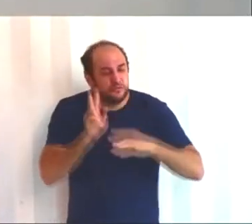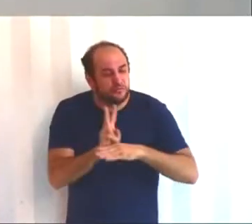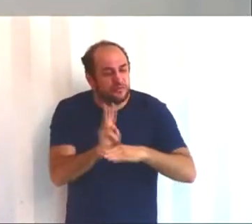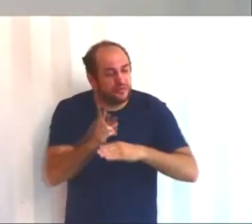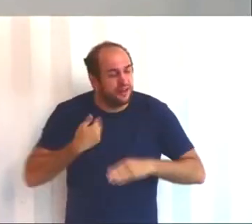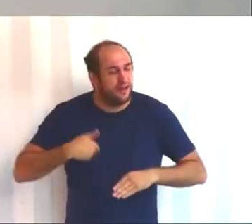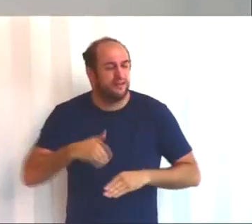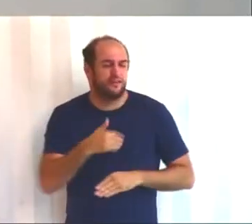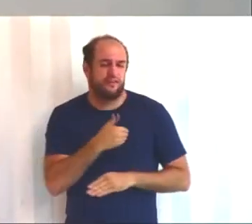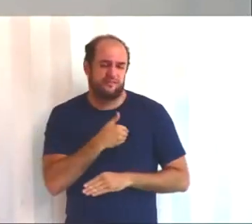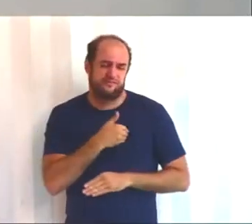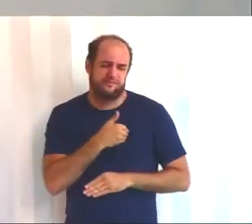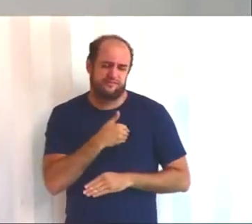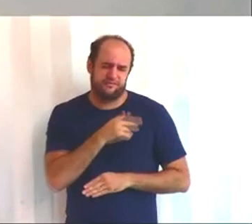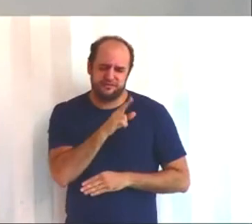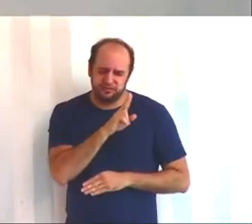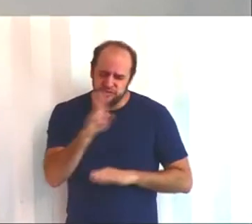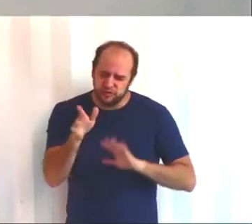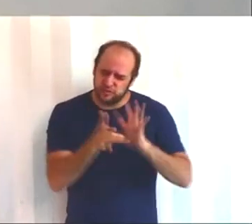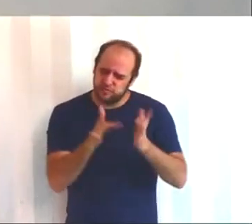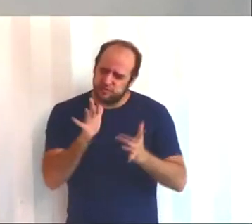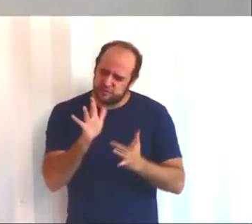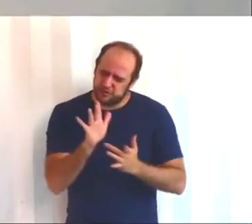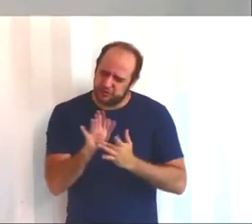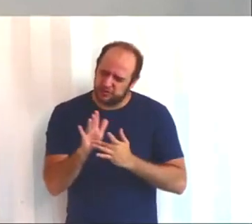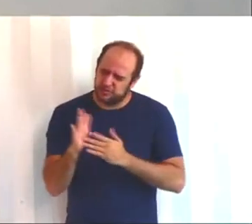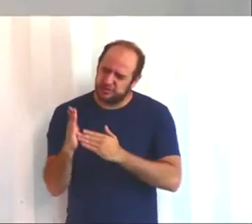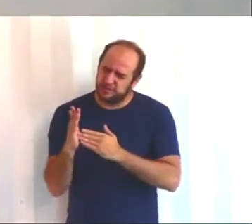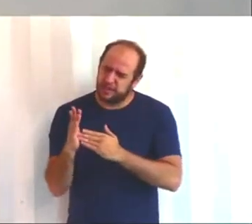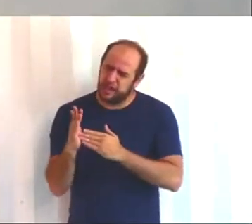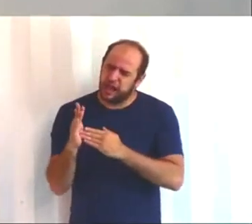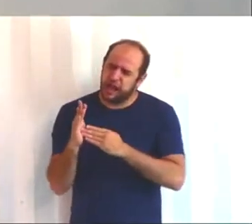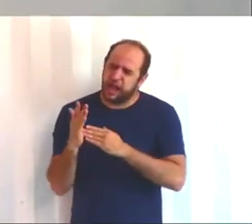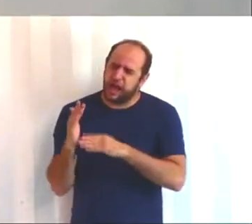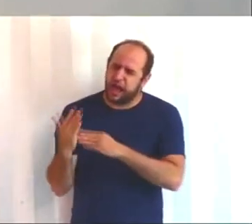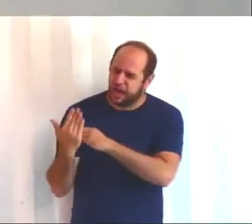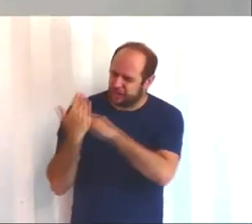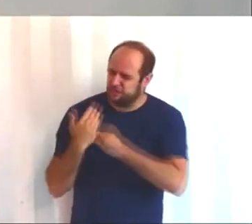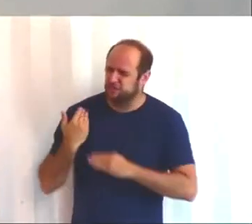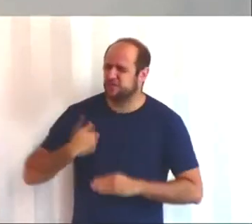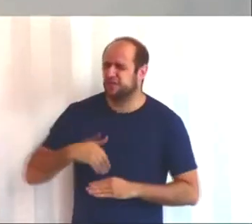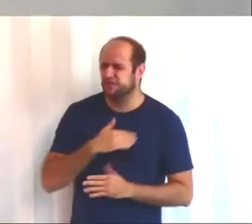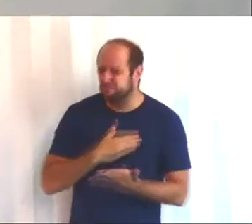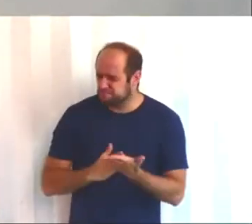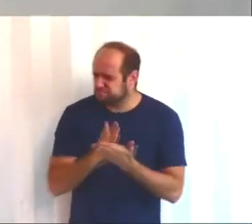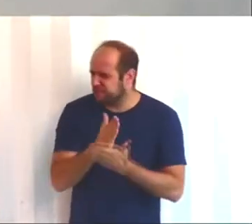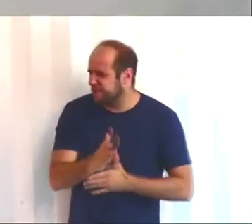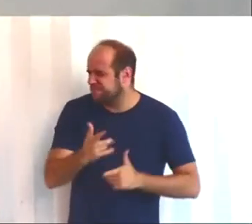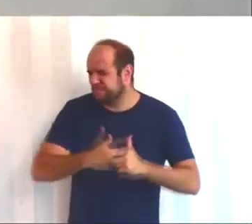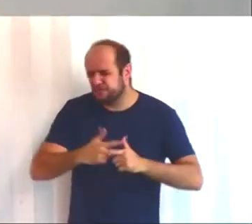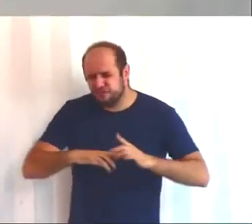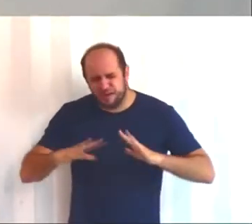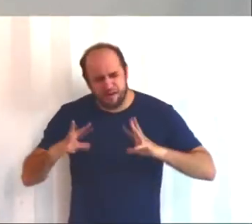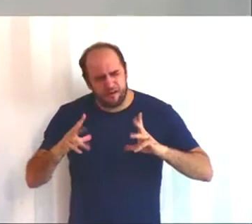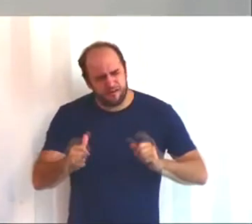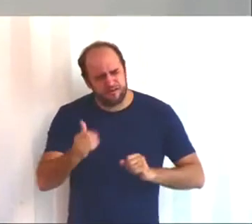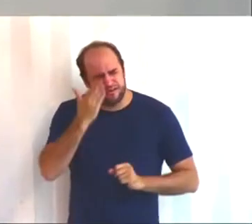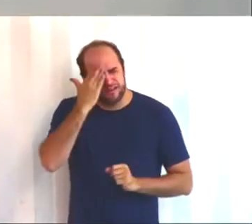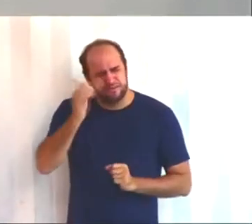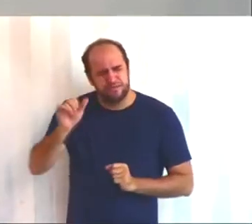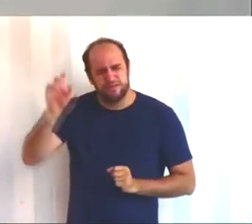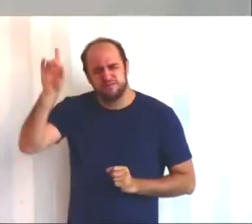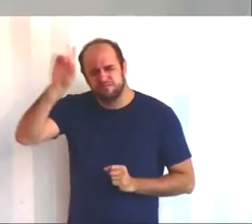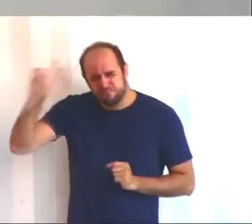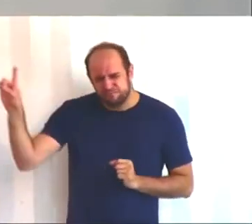Senhor, em nome de Jesus, ajuda-nos a passar pelo vale da sombra da morte, na certeza que o Senhor está conosco, porque Jeremias passou por